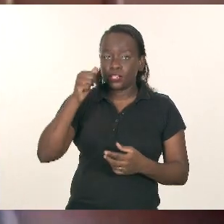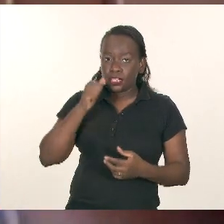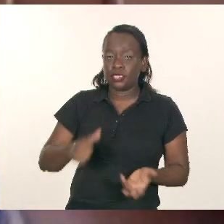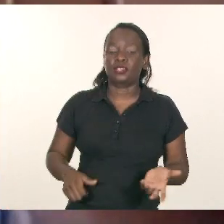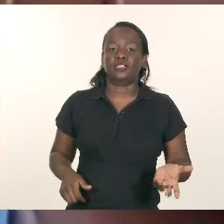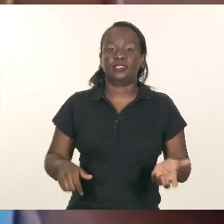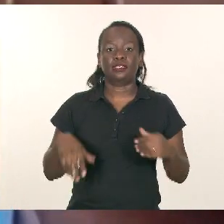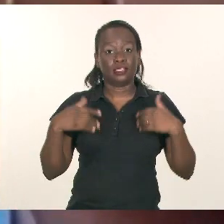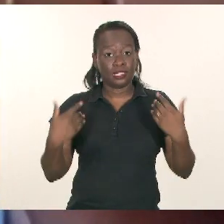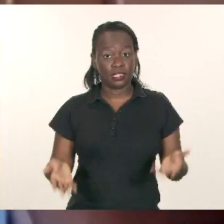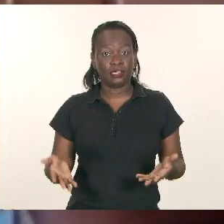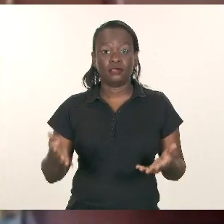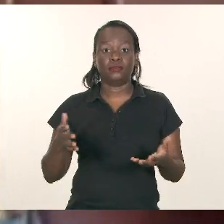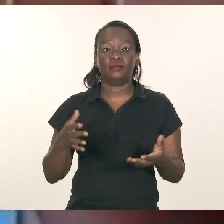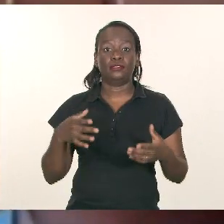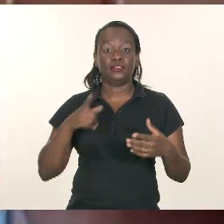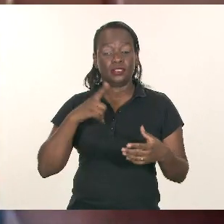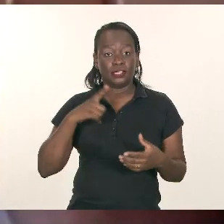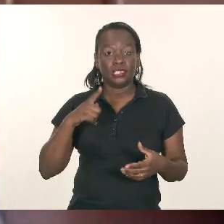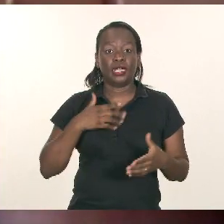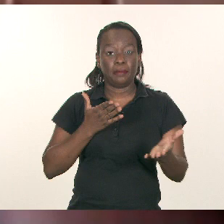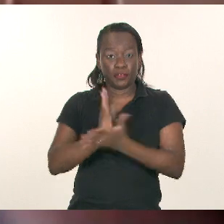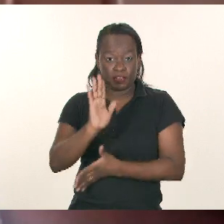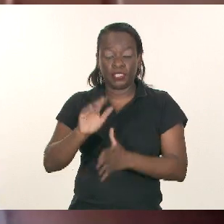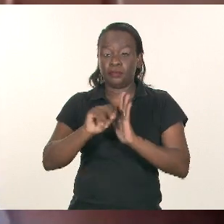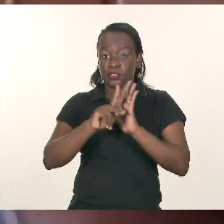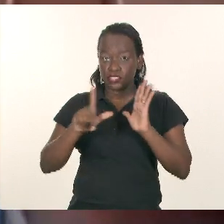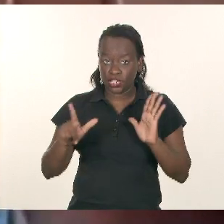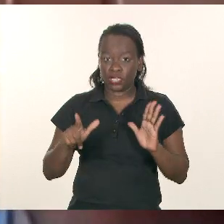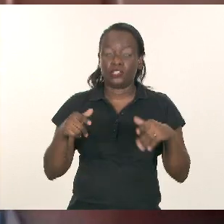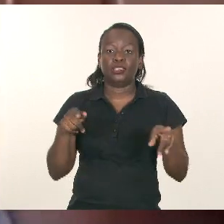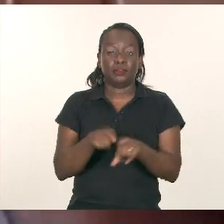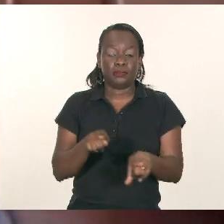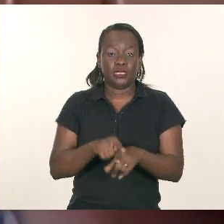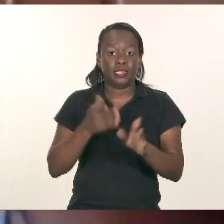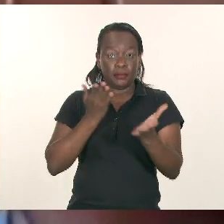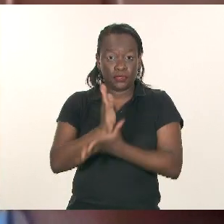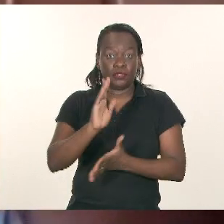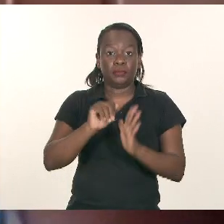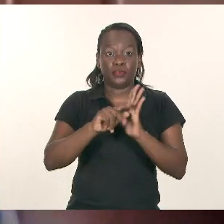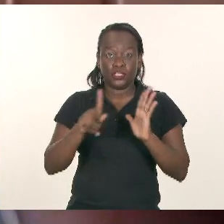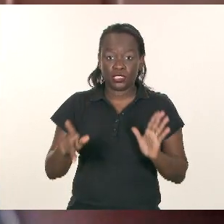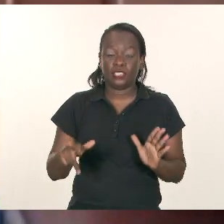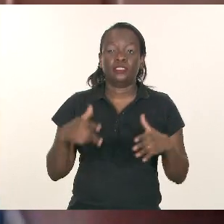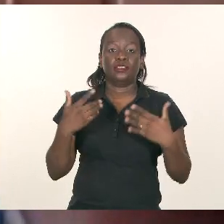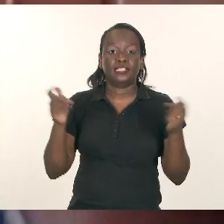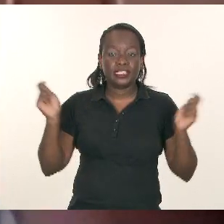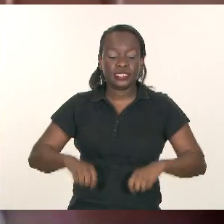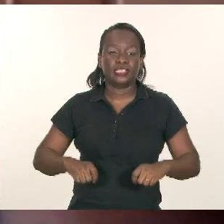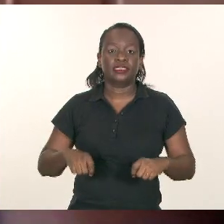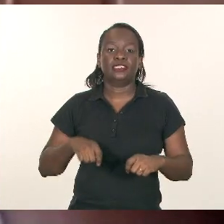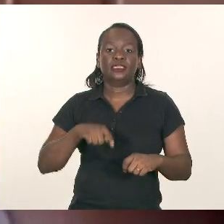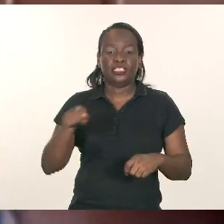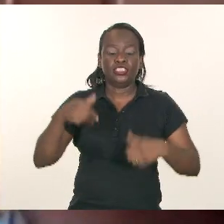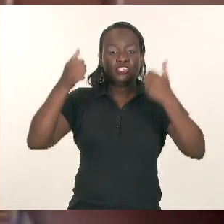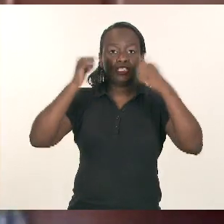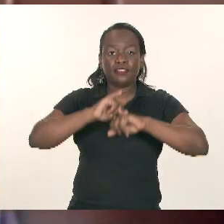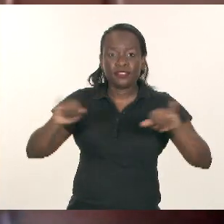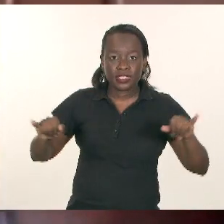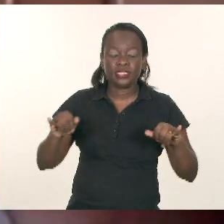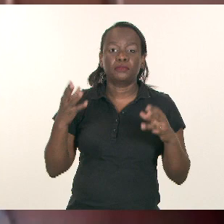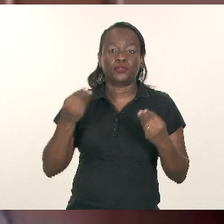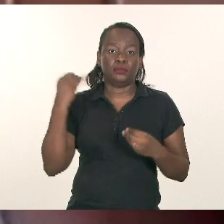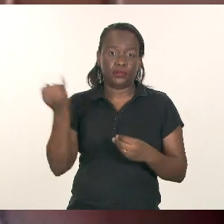mulheres. Então, nós temos a aprovação desse projeto e, na aprovação desse projeto, a possibilidade de dizer o